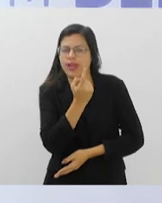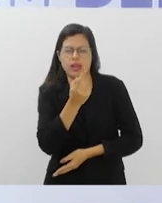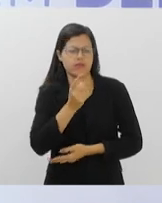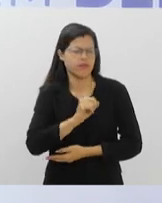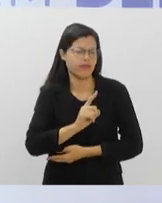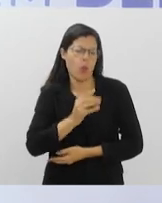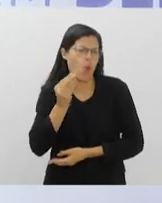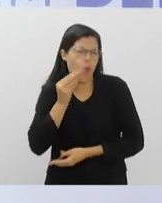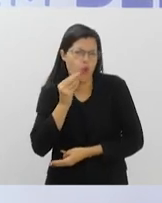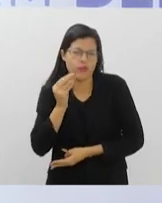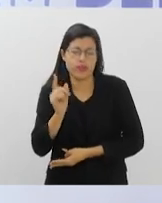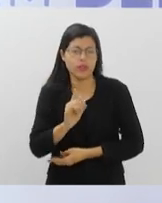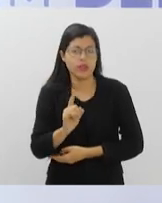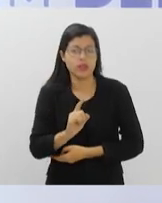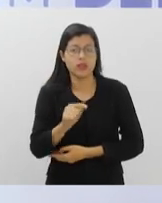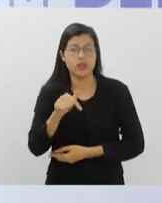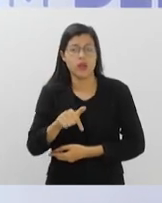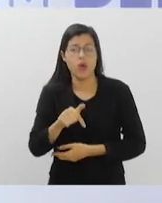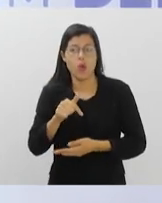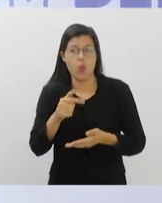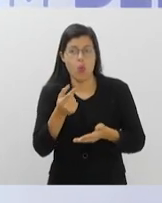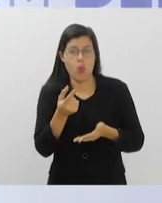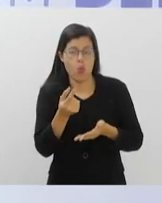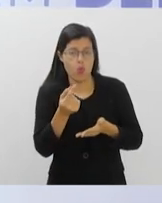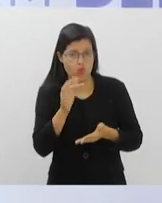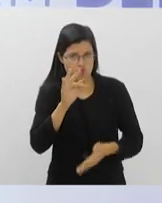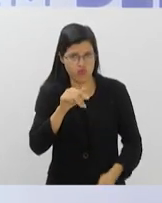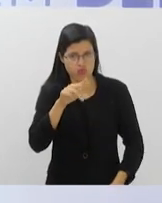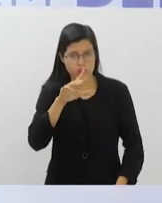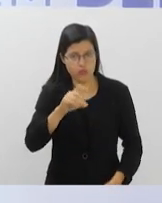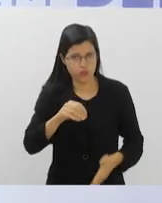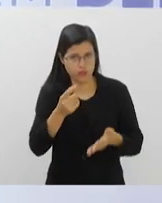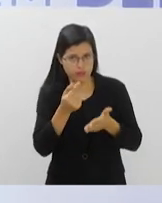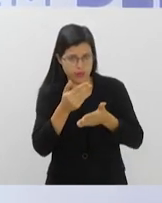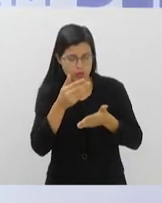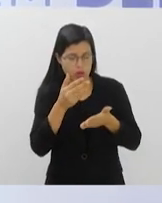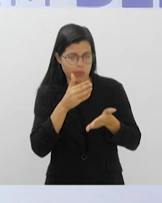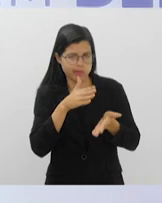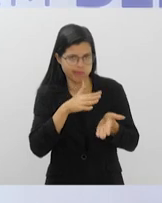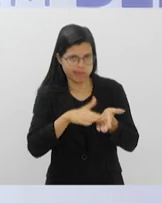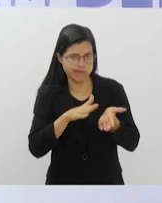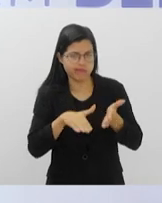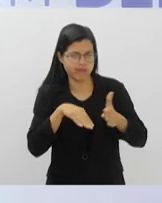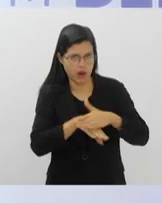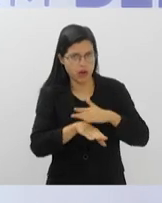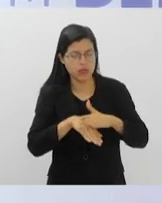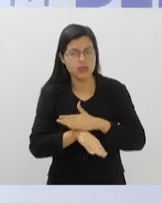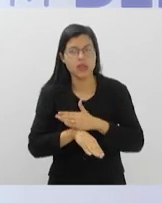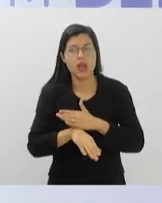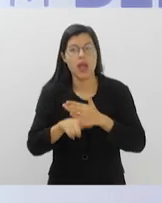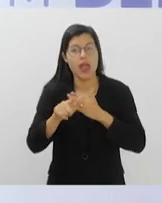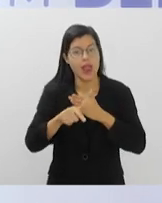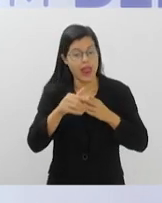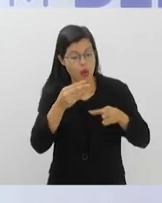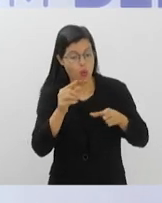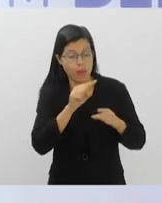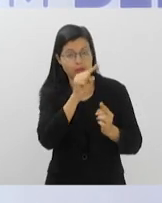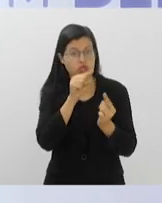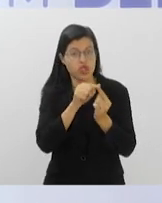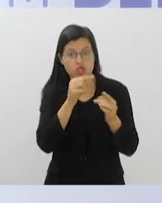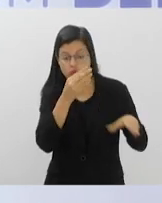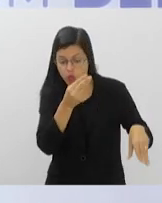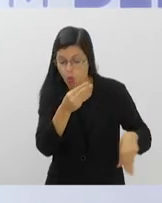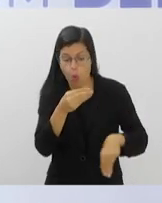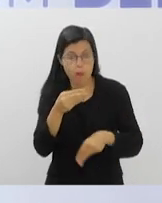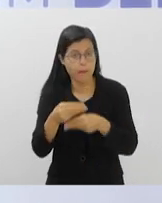a própria natureza jurídica dos Fundos da Criança e Adolescente eles têm natureza jurídica n complementar né que Visa o quê